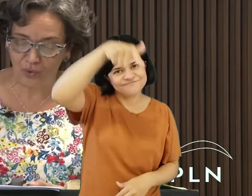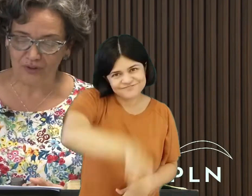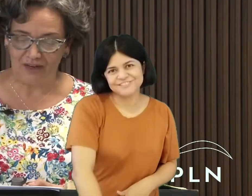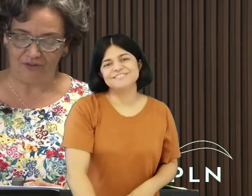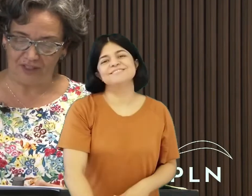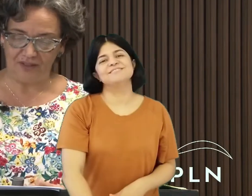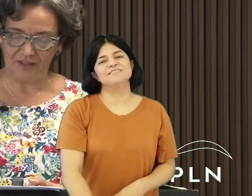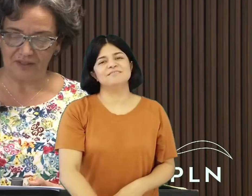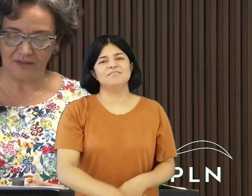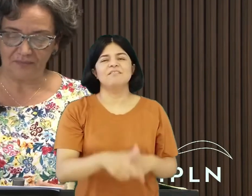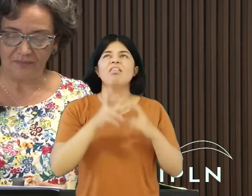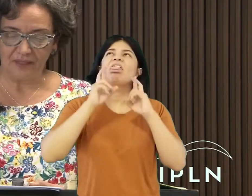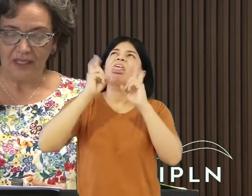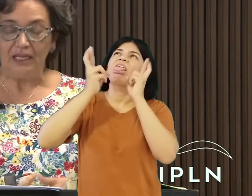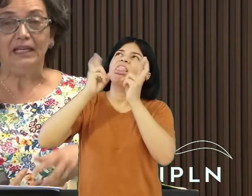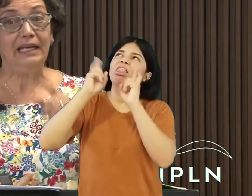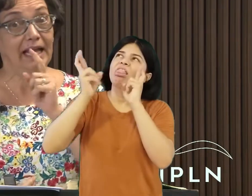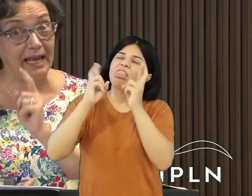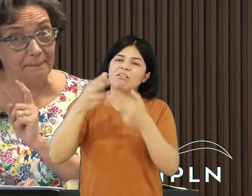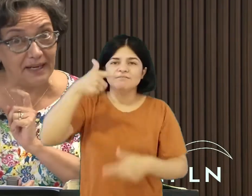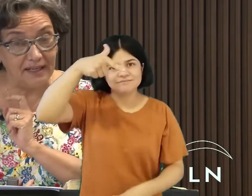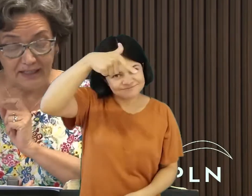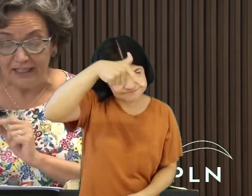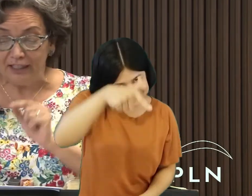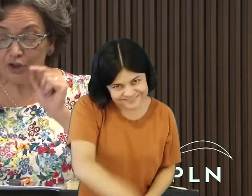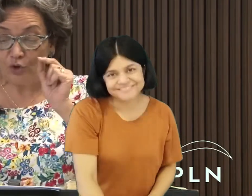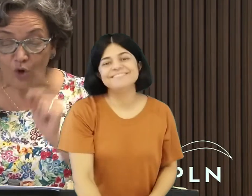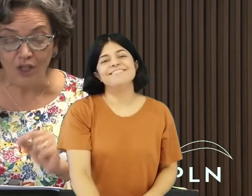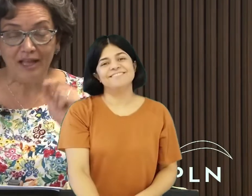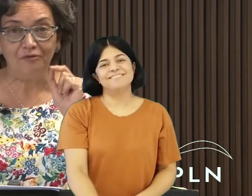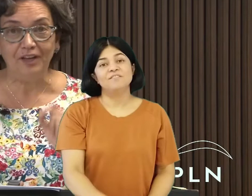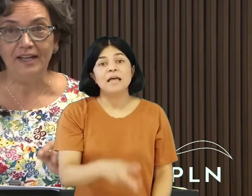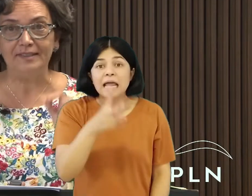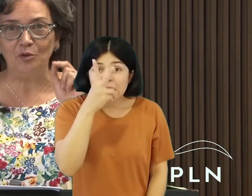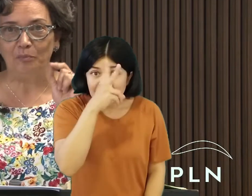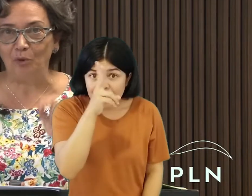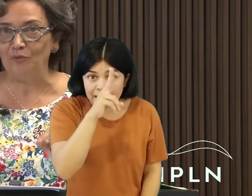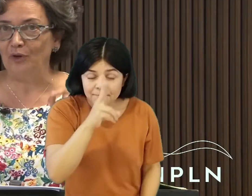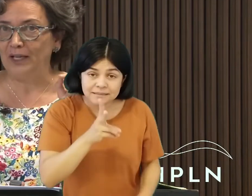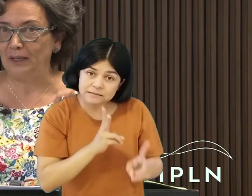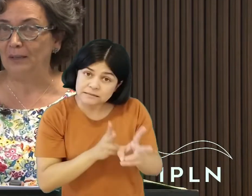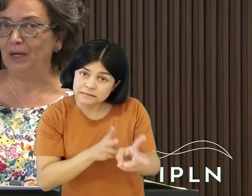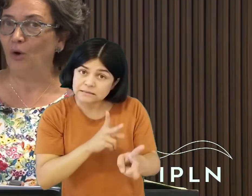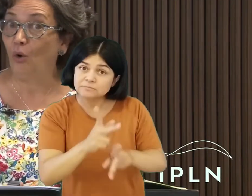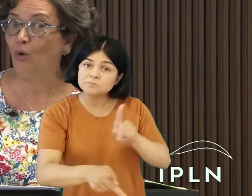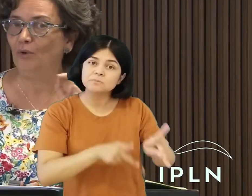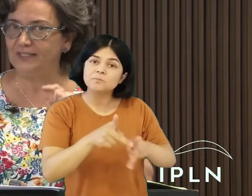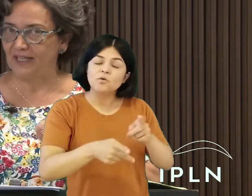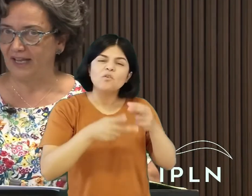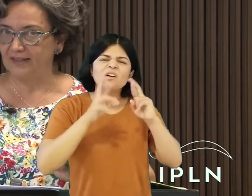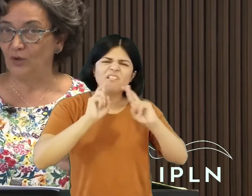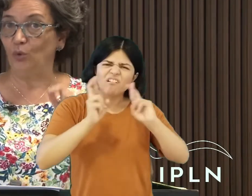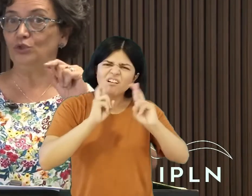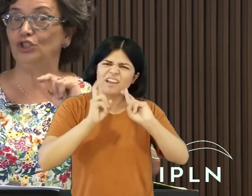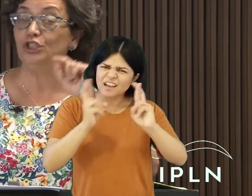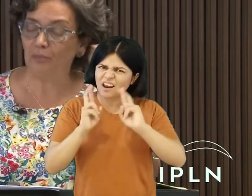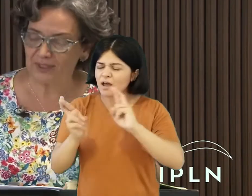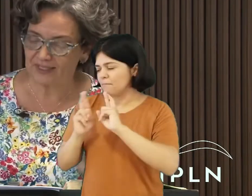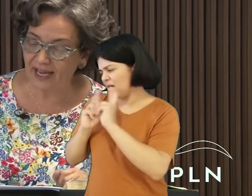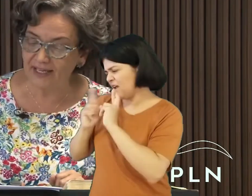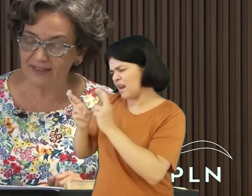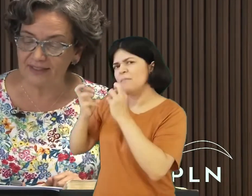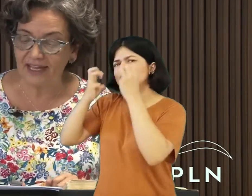murmurando outra vez. E lembrem que toda vez que o povo reclama com Moisés ou